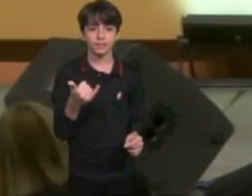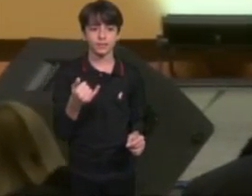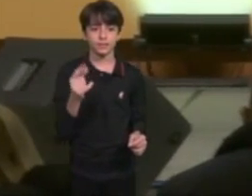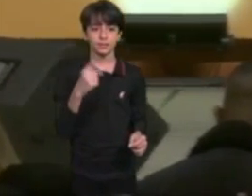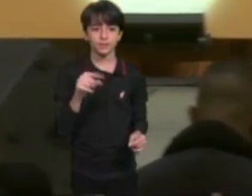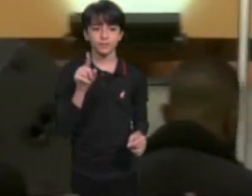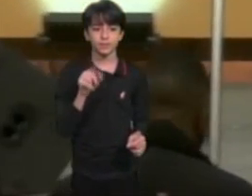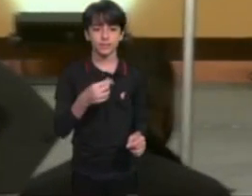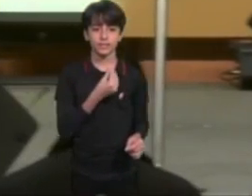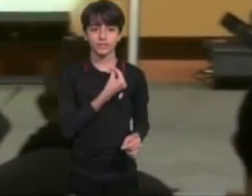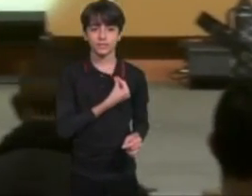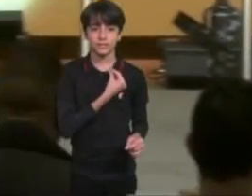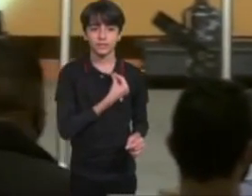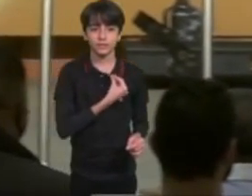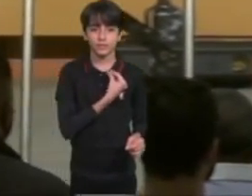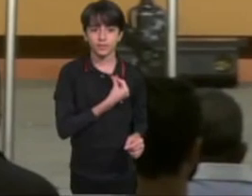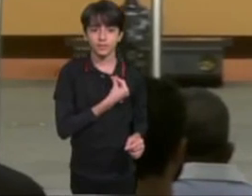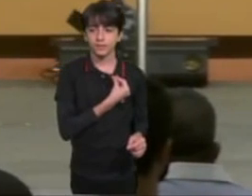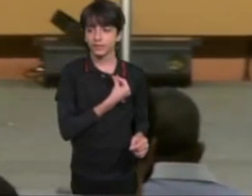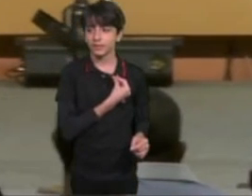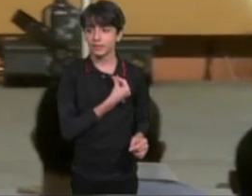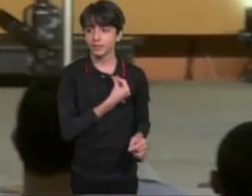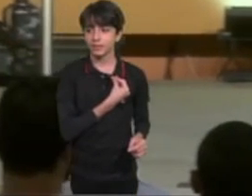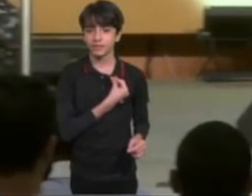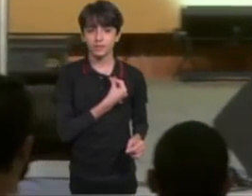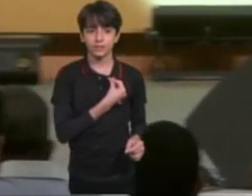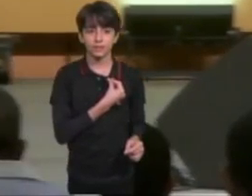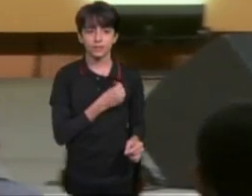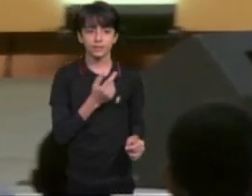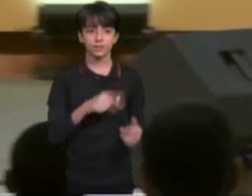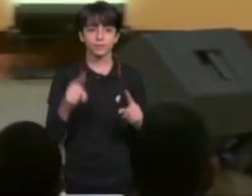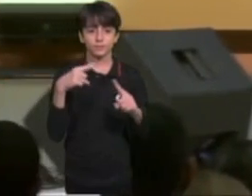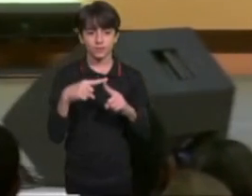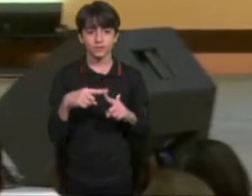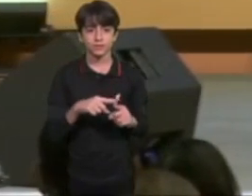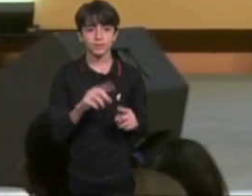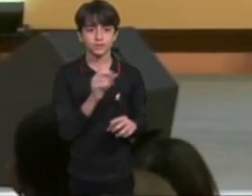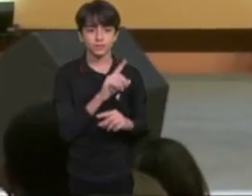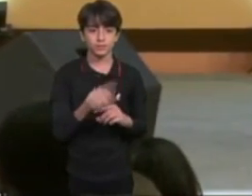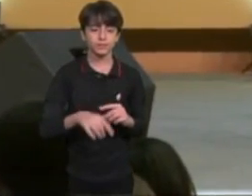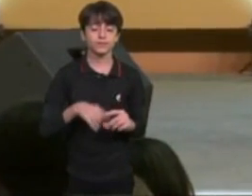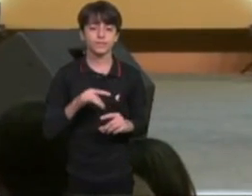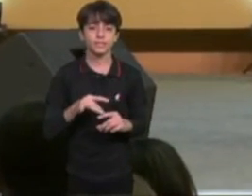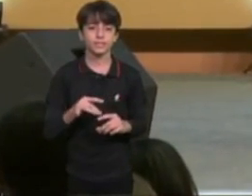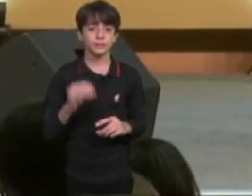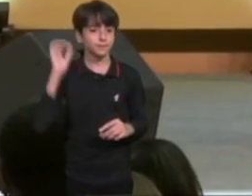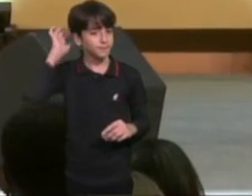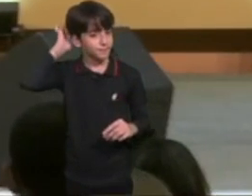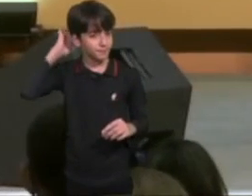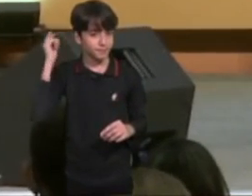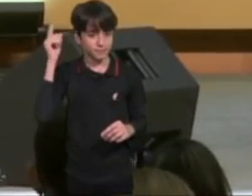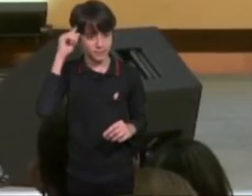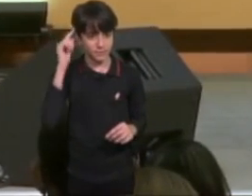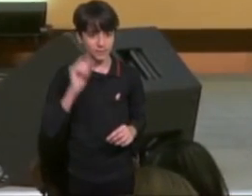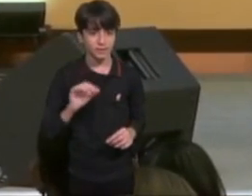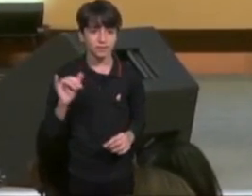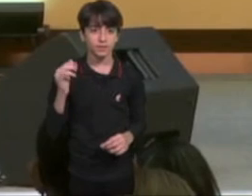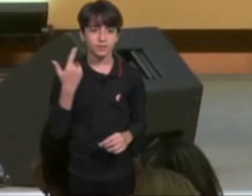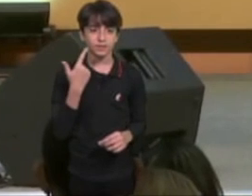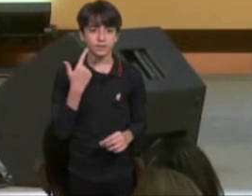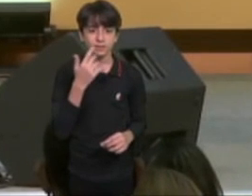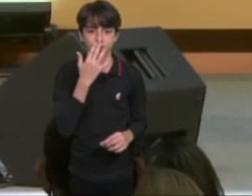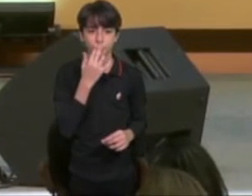agora eu vou terminar minha palavra dizendo e eu não sei se Deus vai te dar uma outra oportunidade que eu não sou Deus